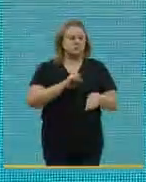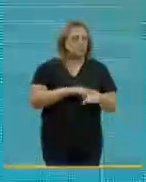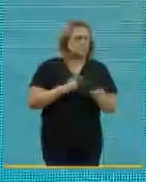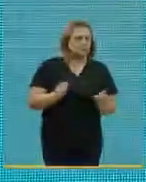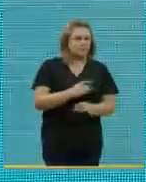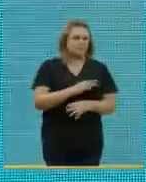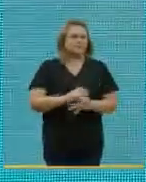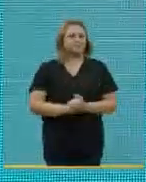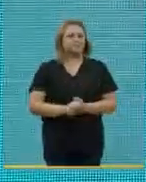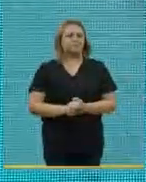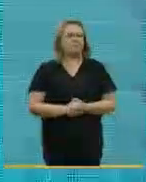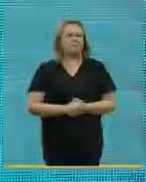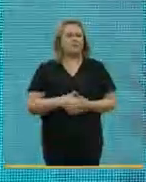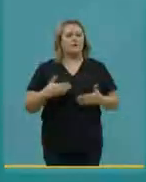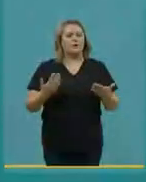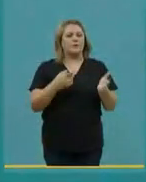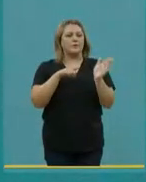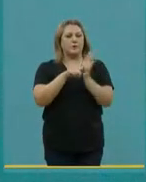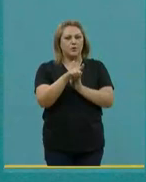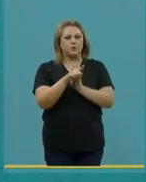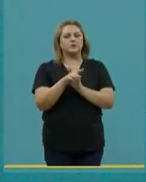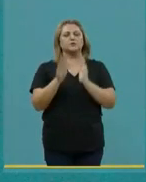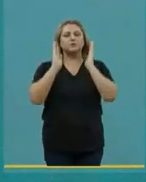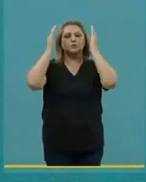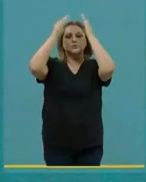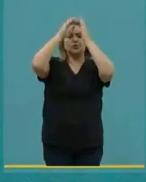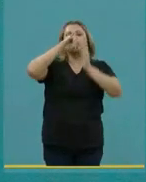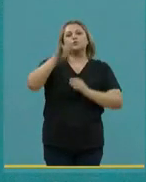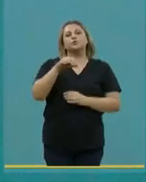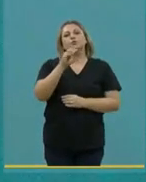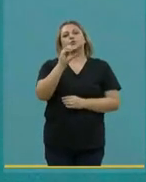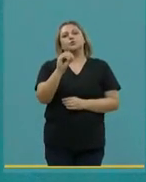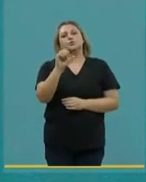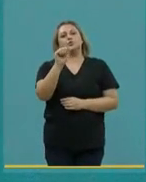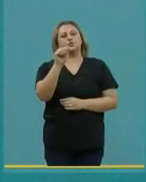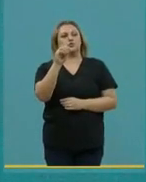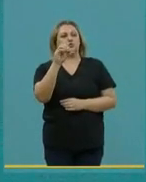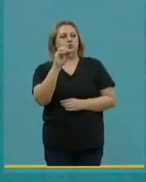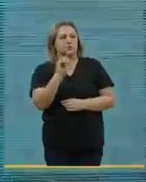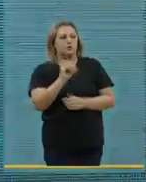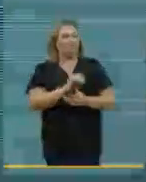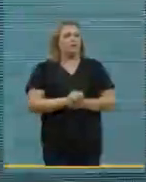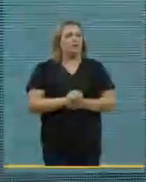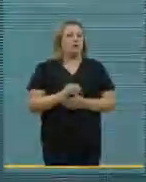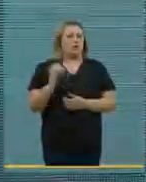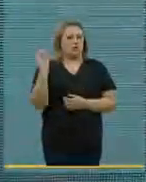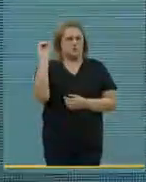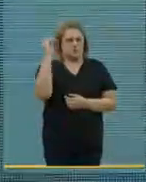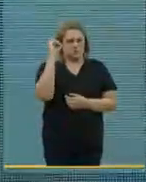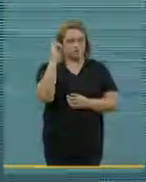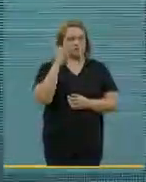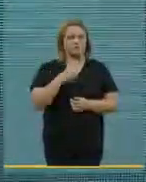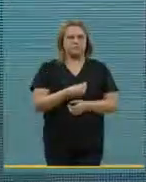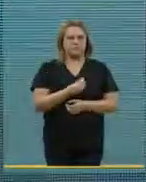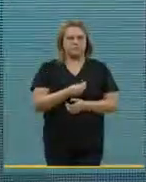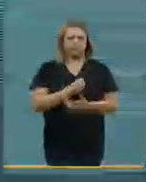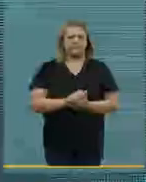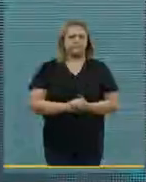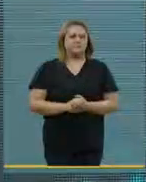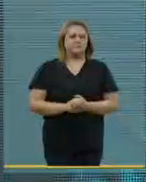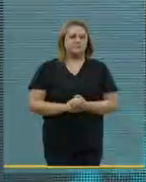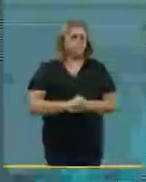quem pergunta agora é dom joão bosco barbosa bispo da cidade de osasco em são paulo e ele fará a pergunta para